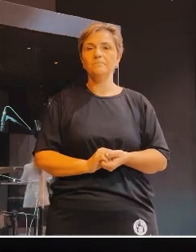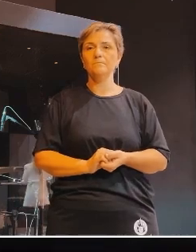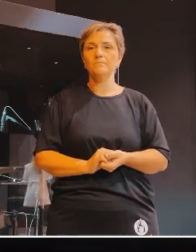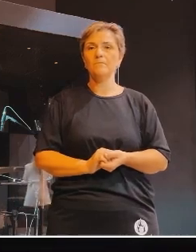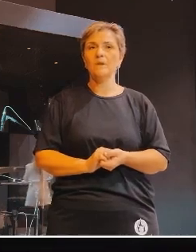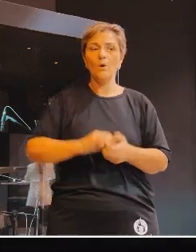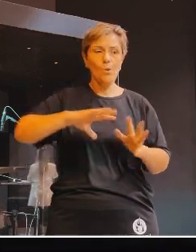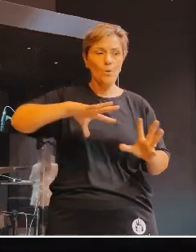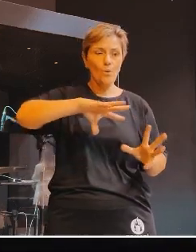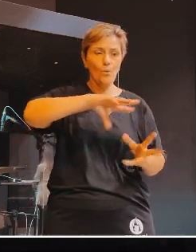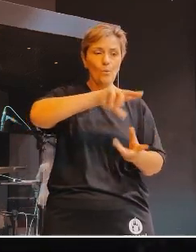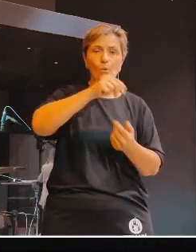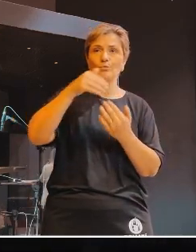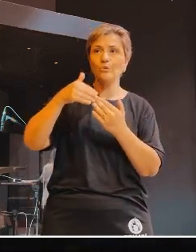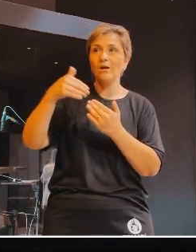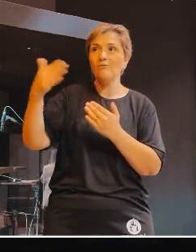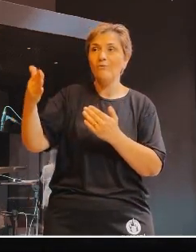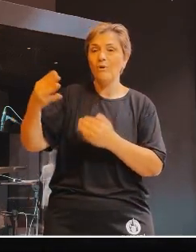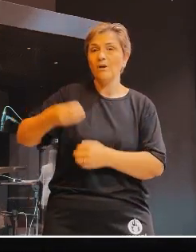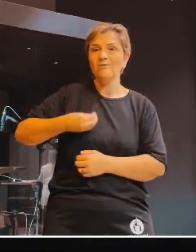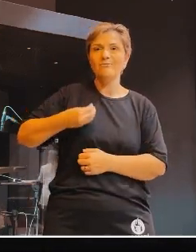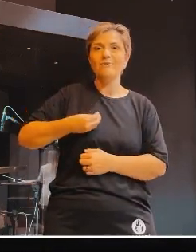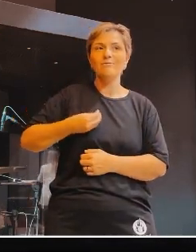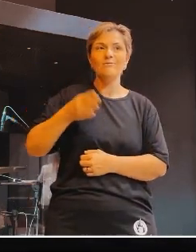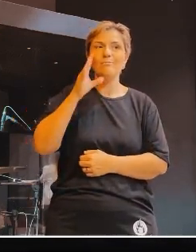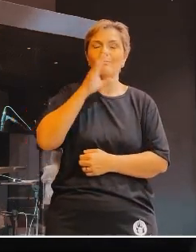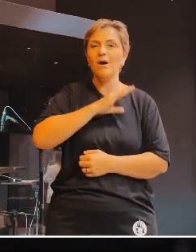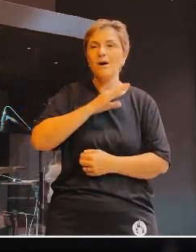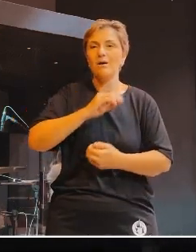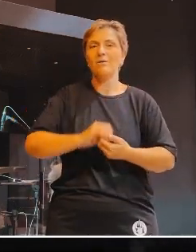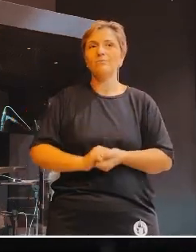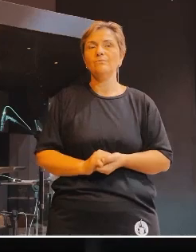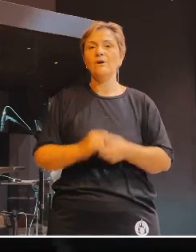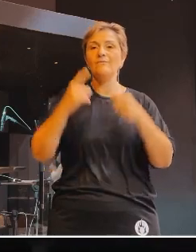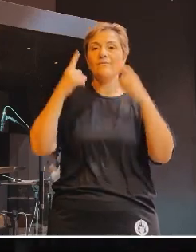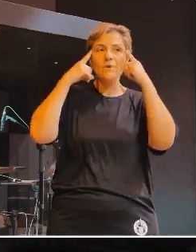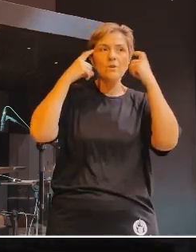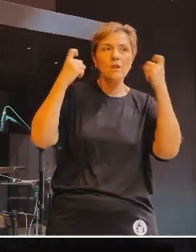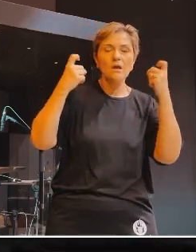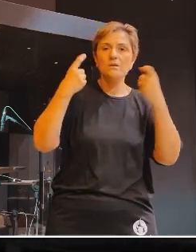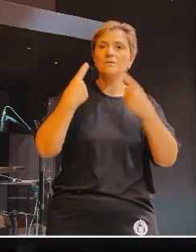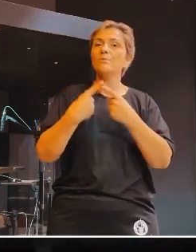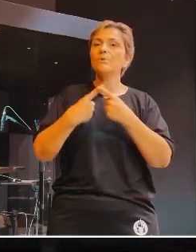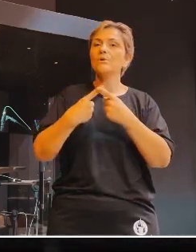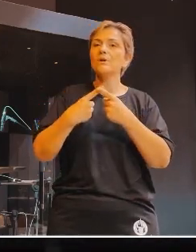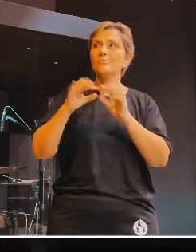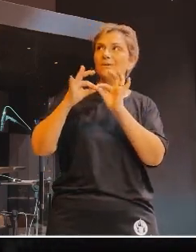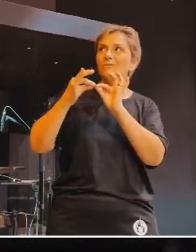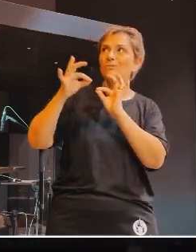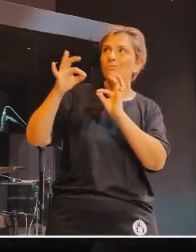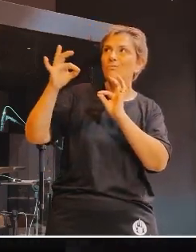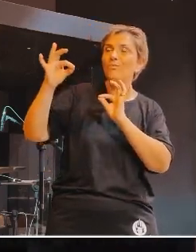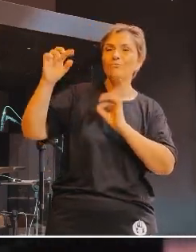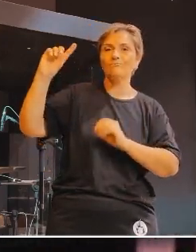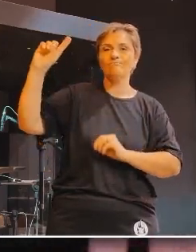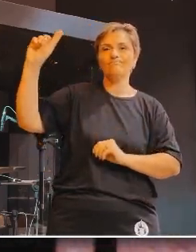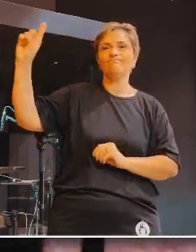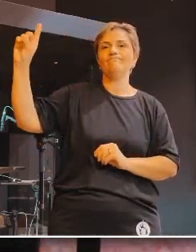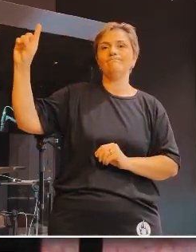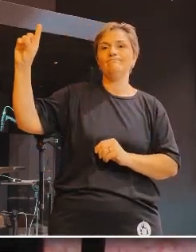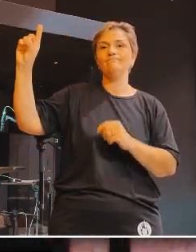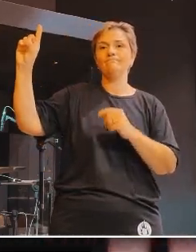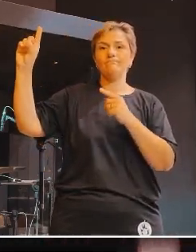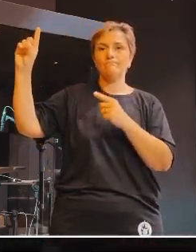Esse mundo aí fora está vivendo a maldade, porque está longe de Deus. E deixa